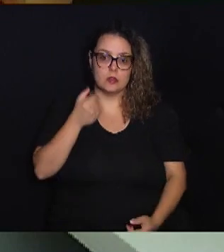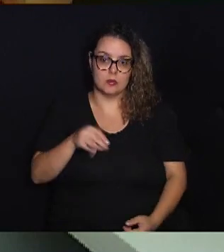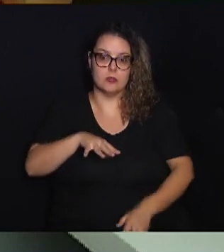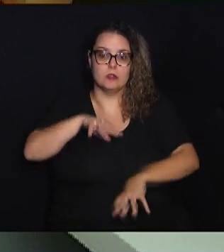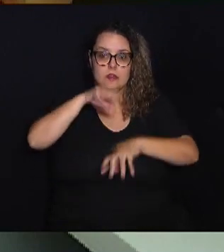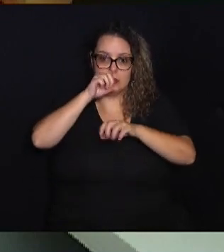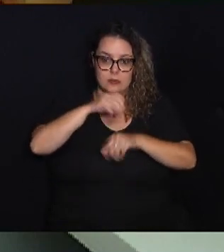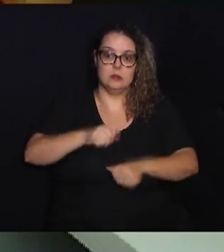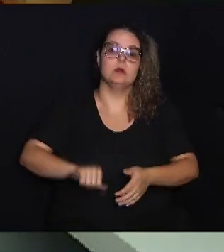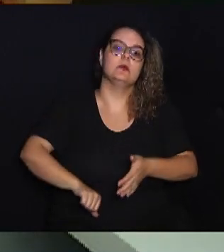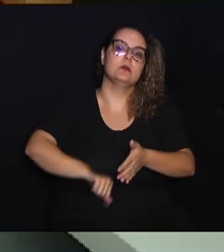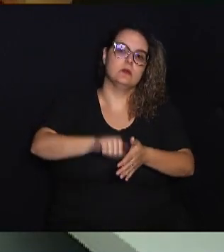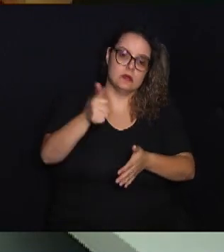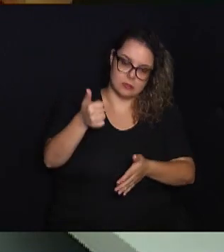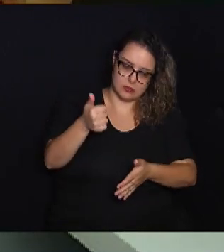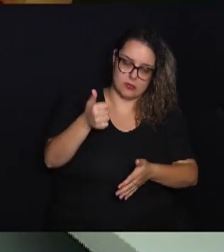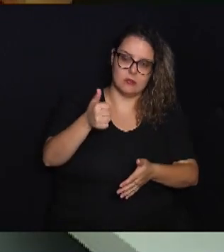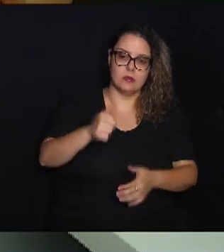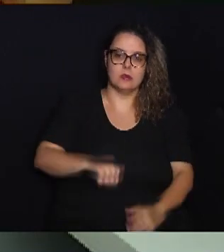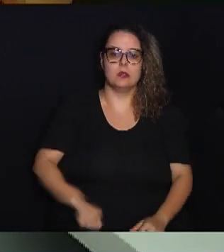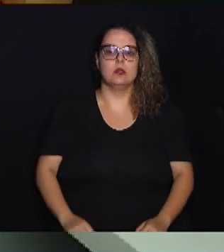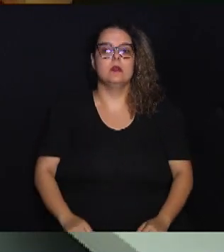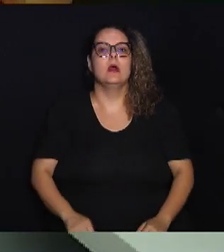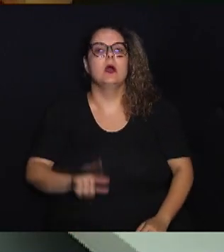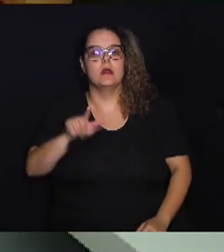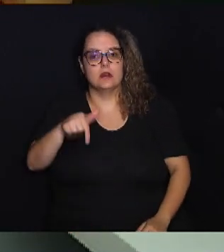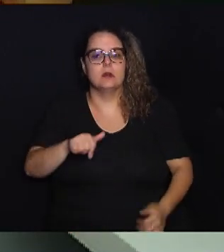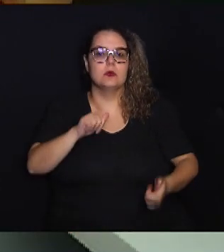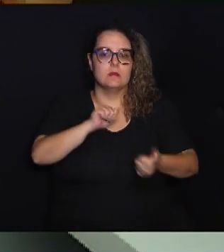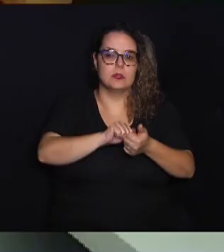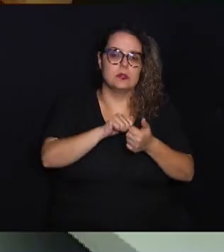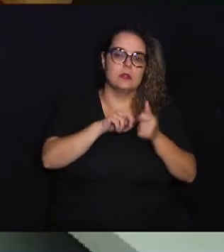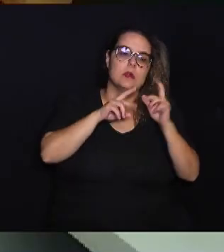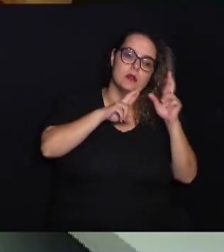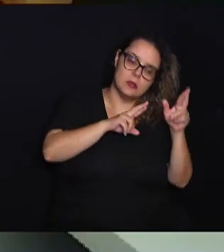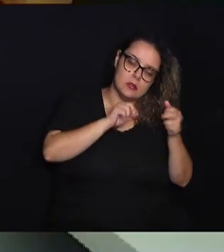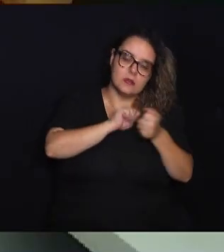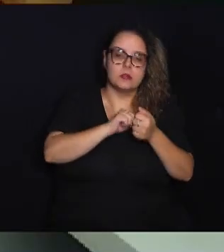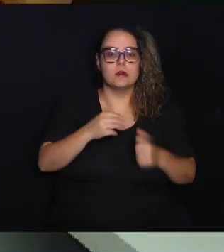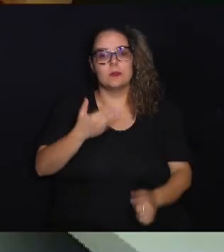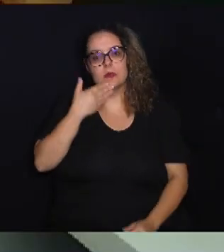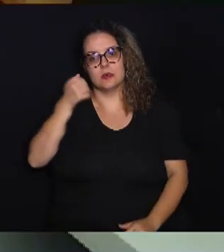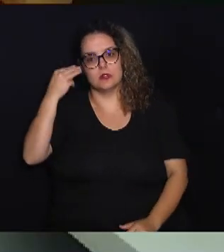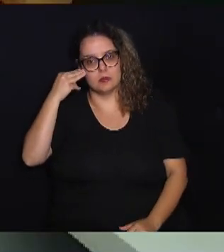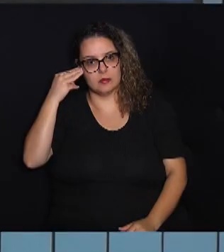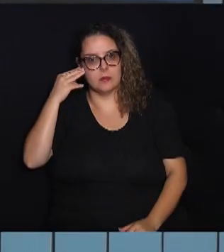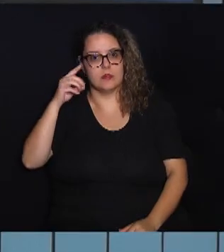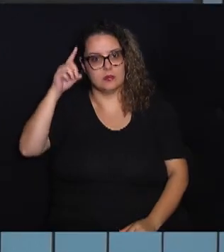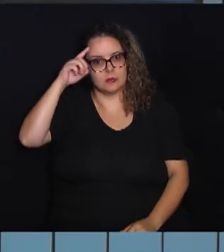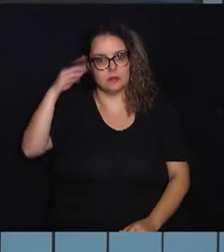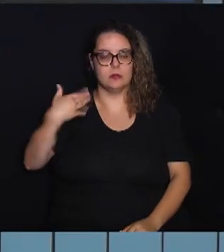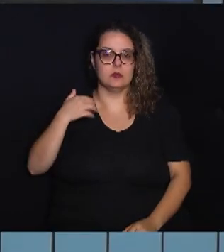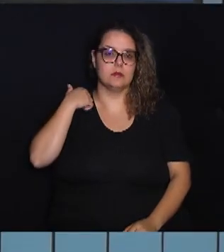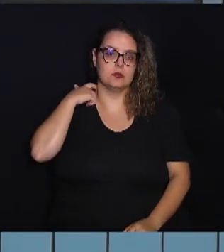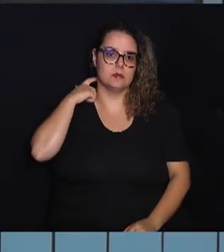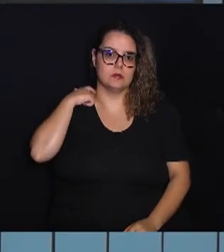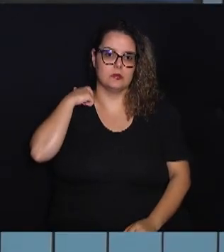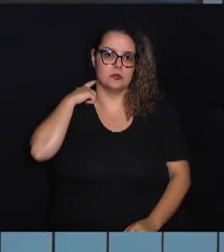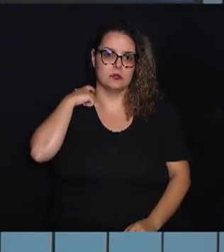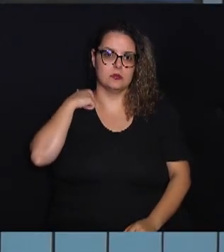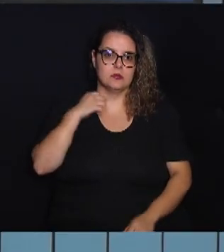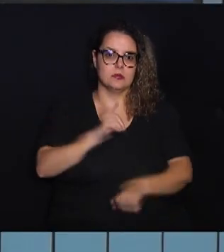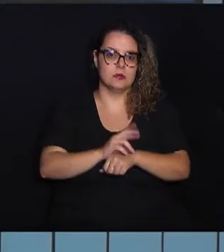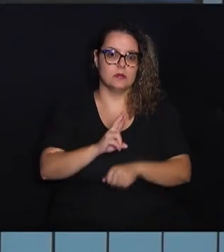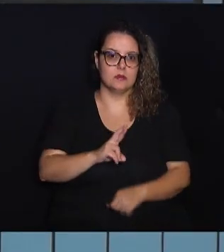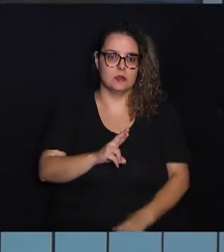melhorar a qualidade do sono, que aí sim vai melhorar a memória durante o dia. Doutor, no caso, o